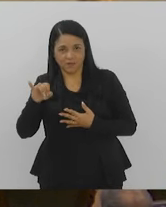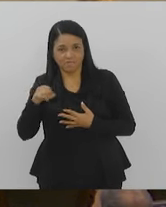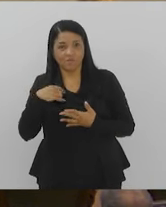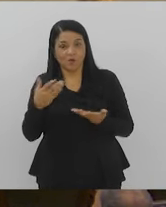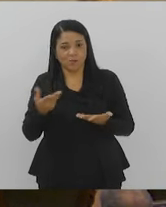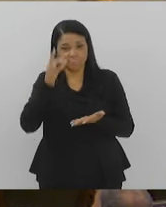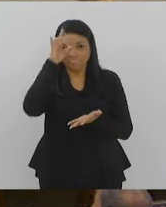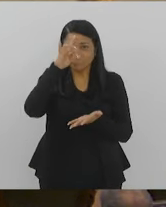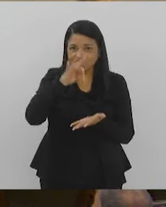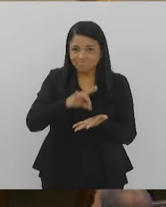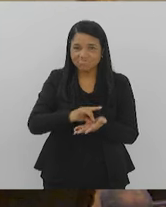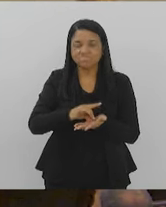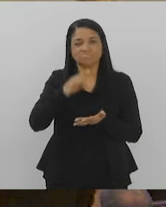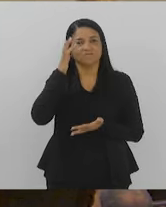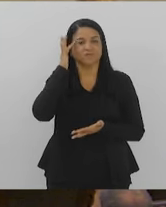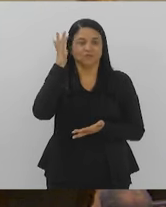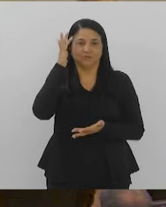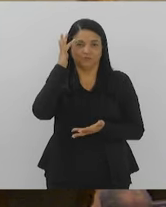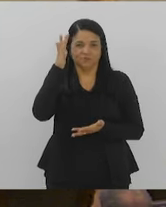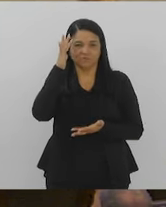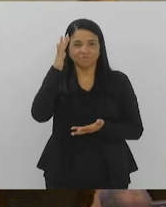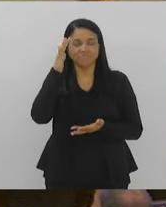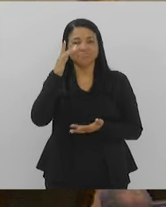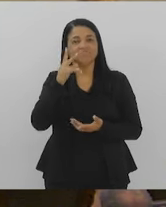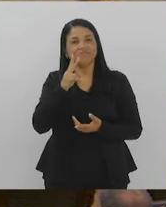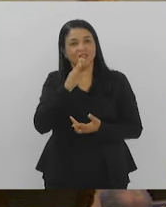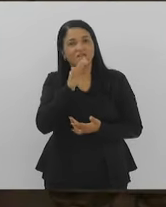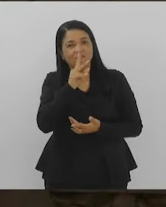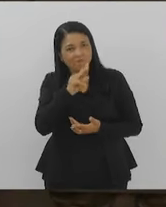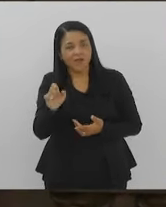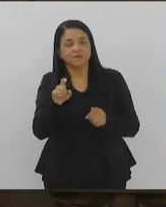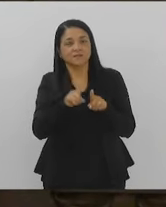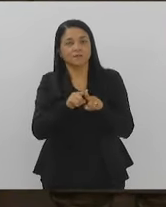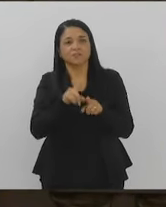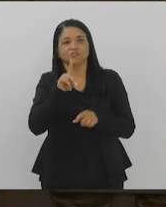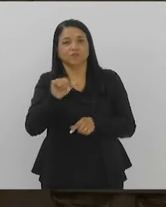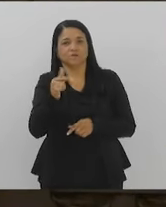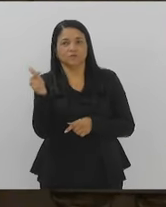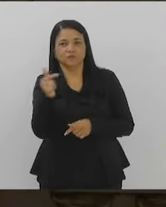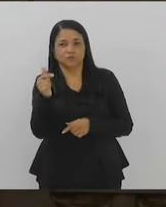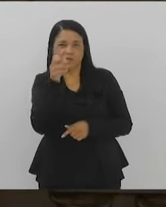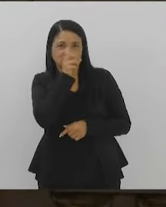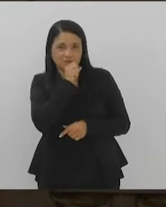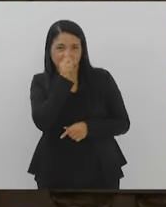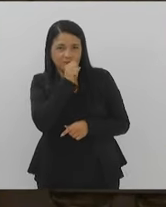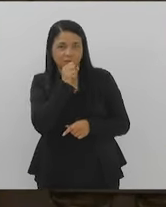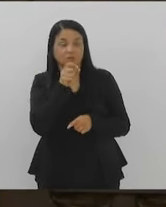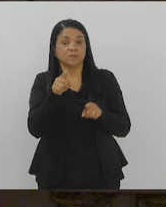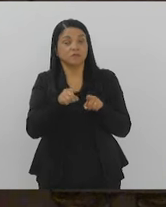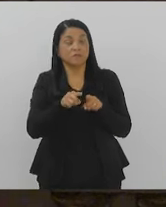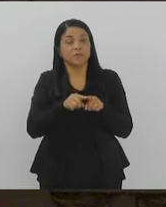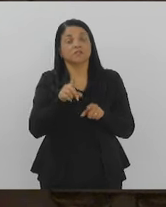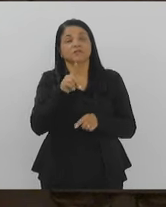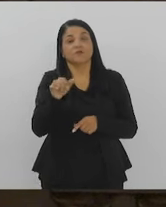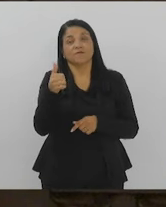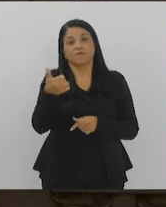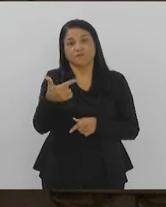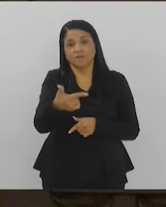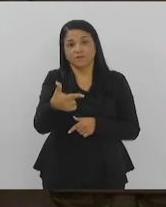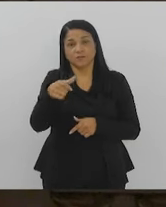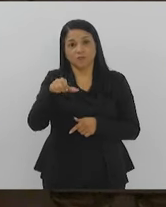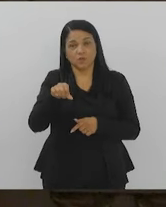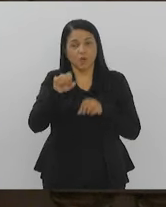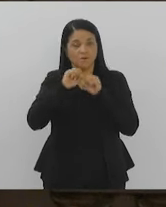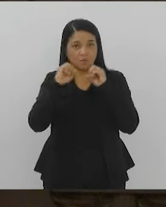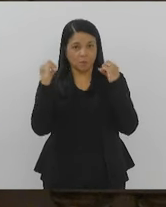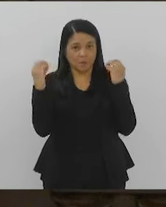concretizando hoje, que vai se concretizar no dia 22, que vai se concretizar no dia 29, lá no